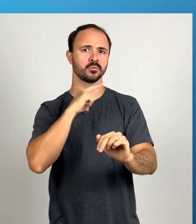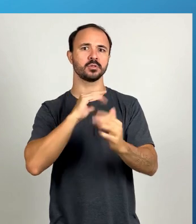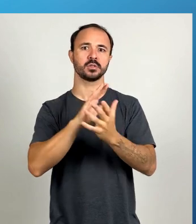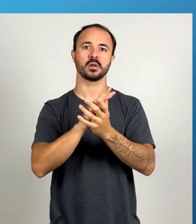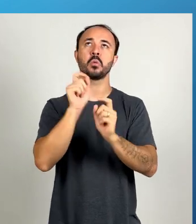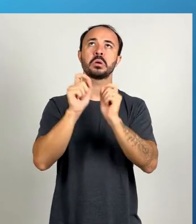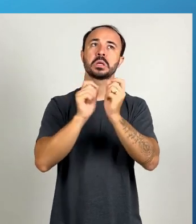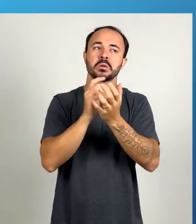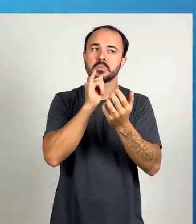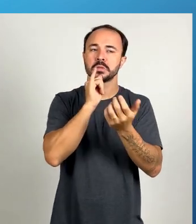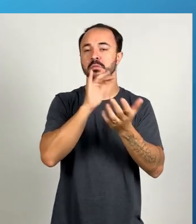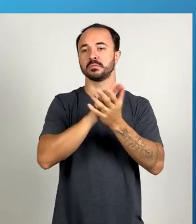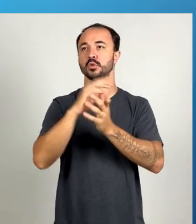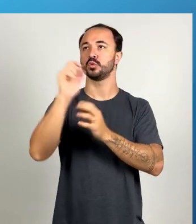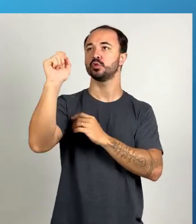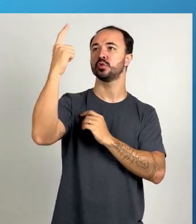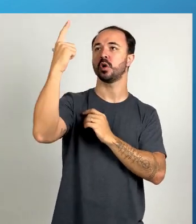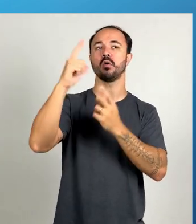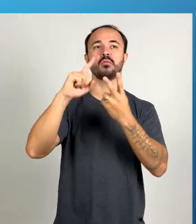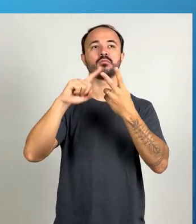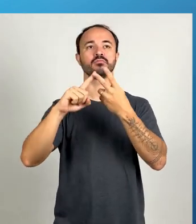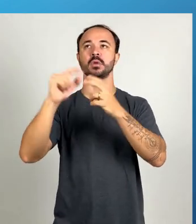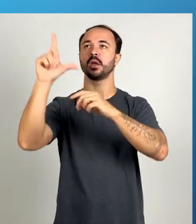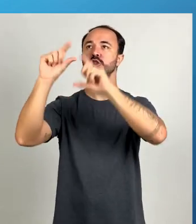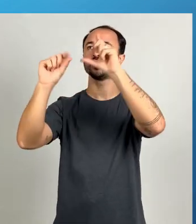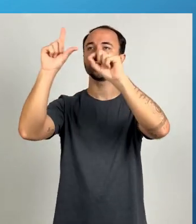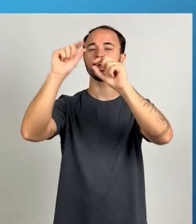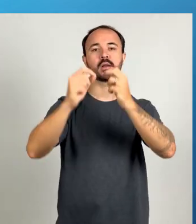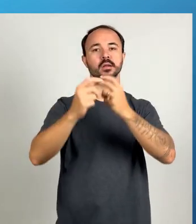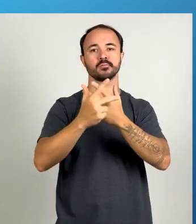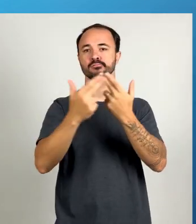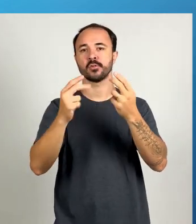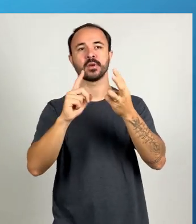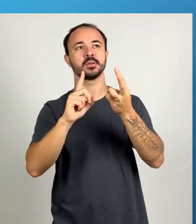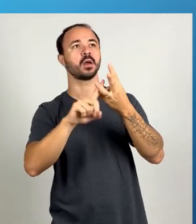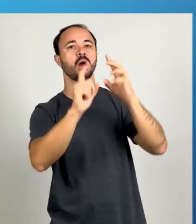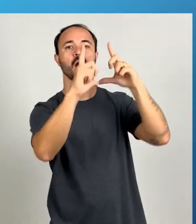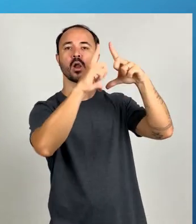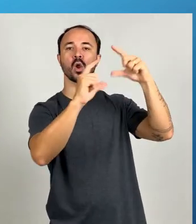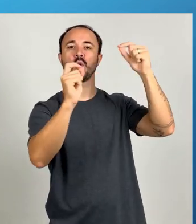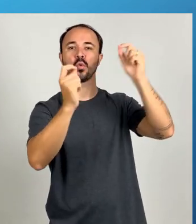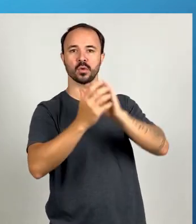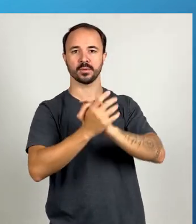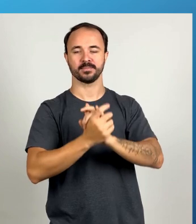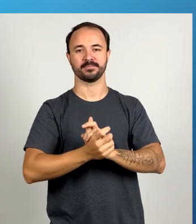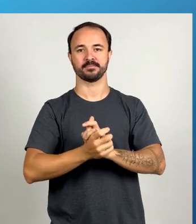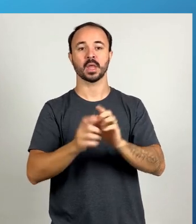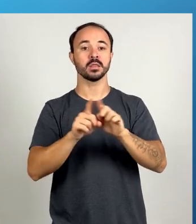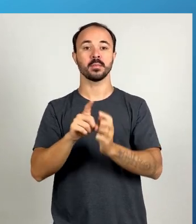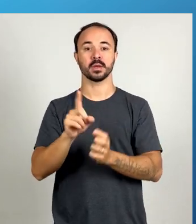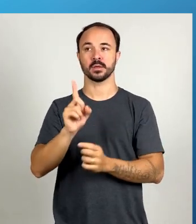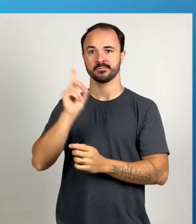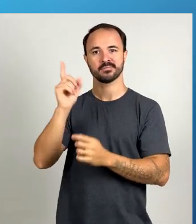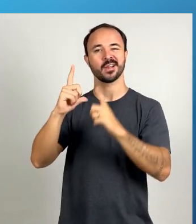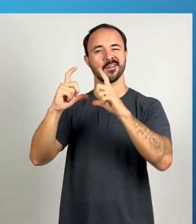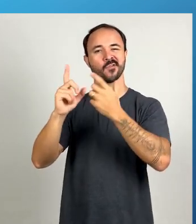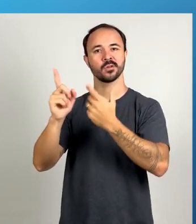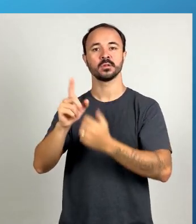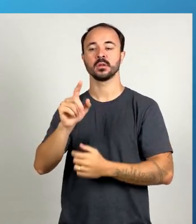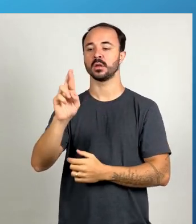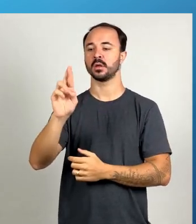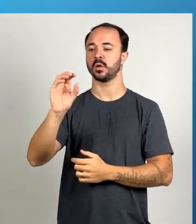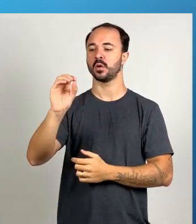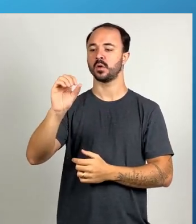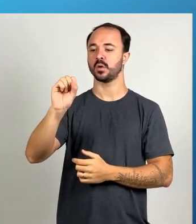os astros, Sol, Lua, estrelas. A famosa rosa dos ventos indica